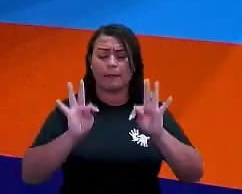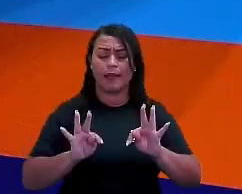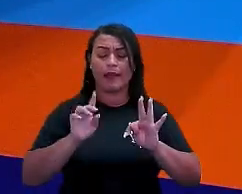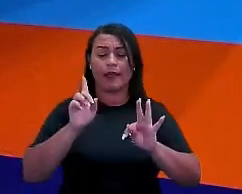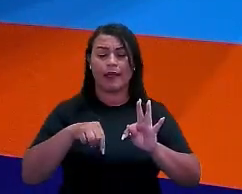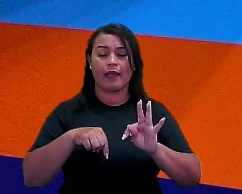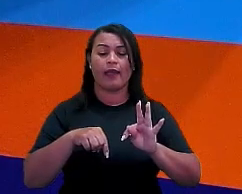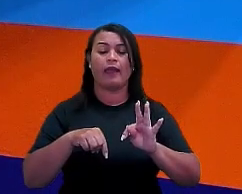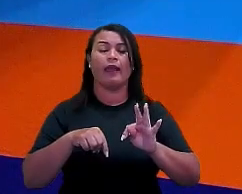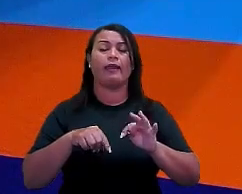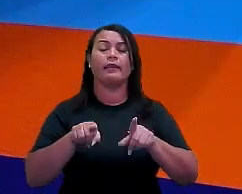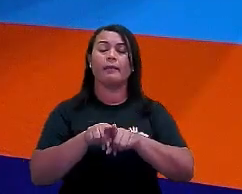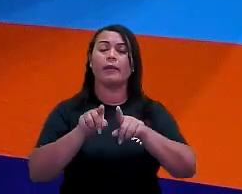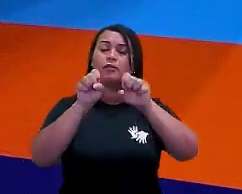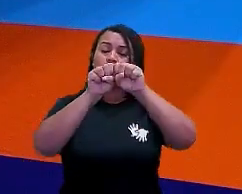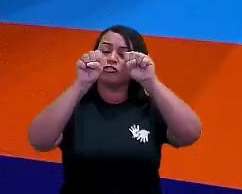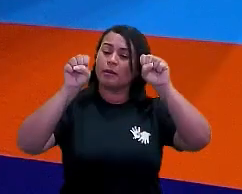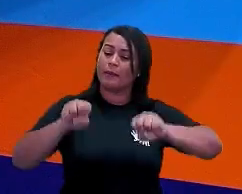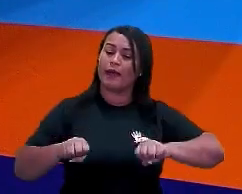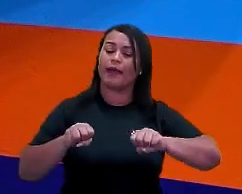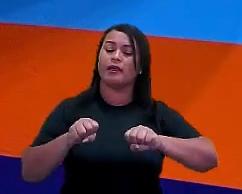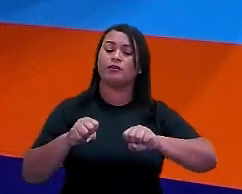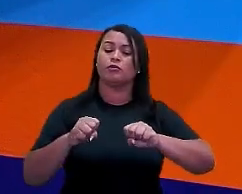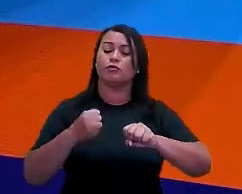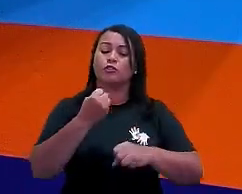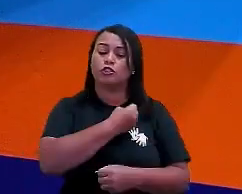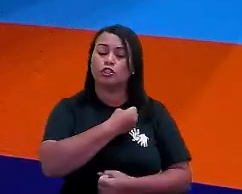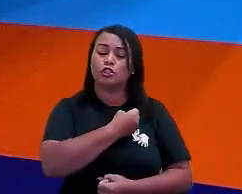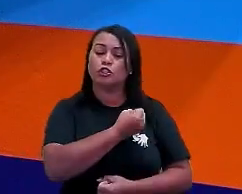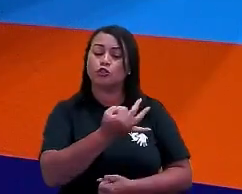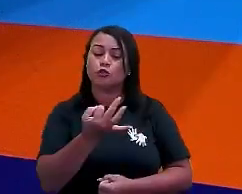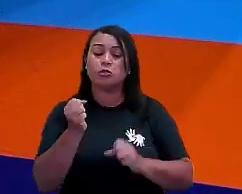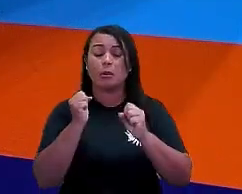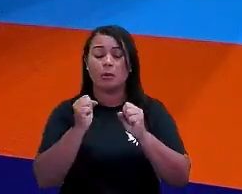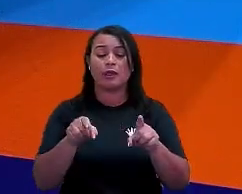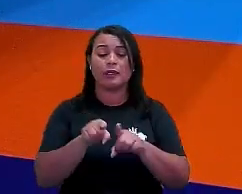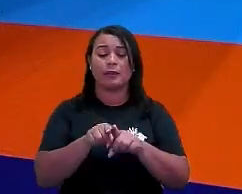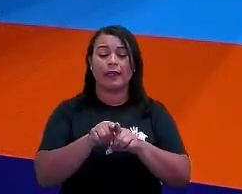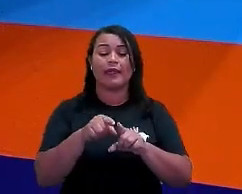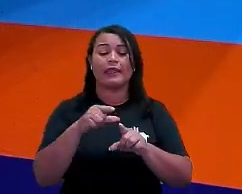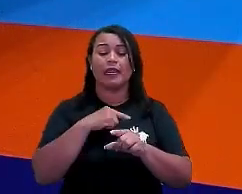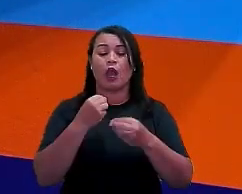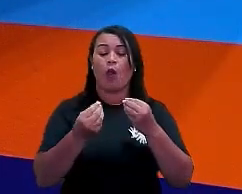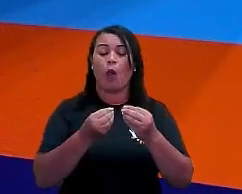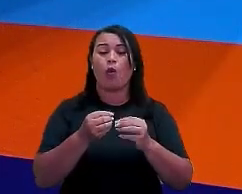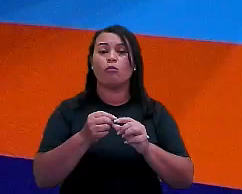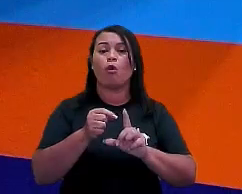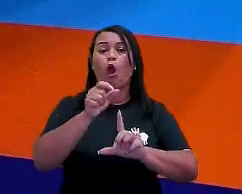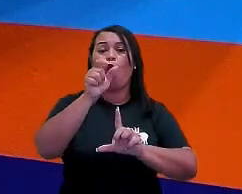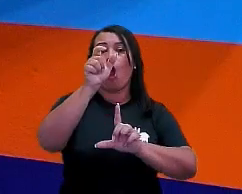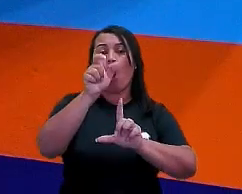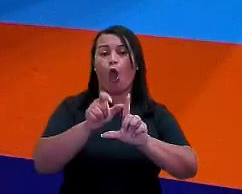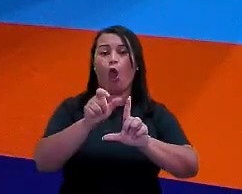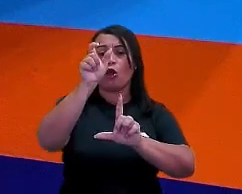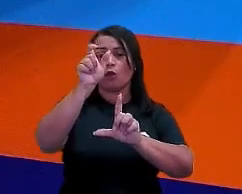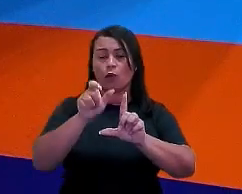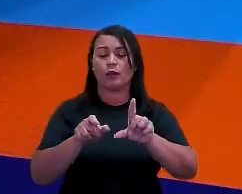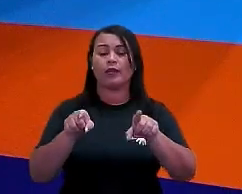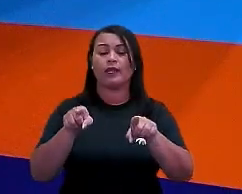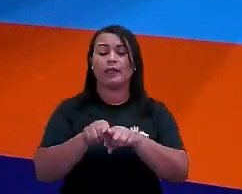arranjo sistemático de dados numéricos dispostos da forma de coluna e linha, para fins de